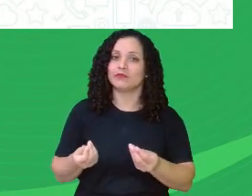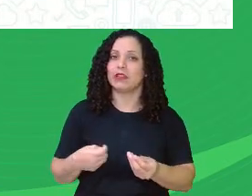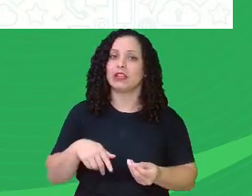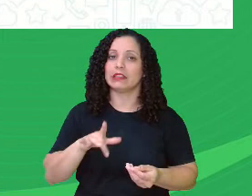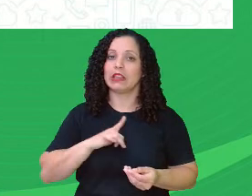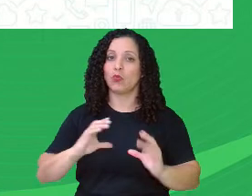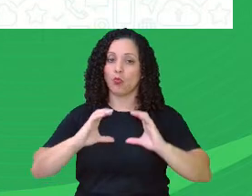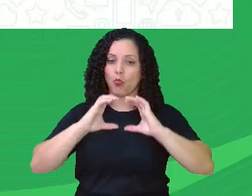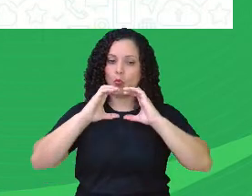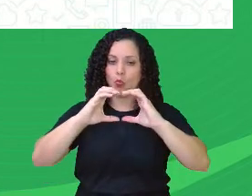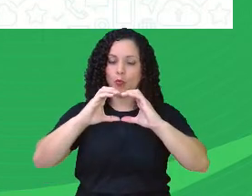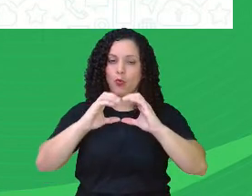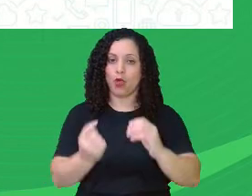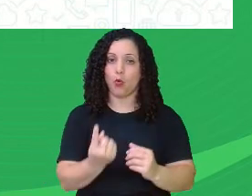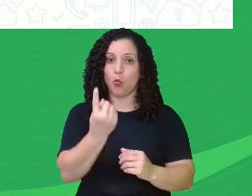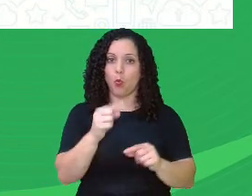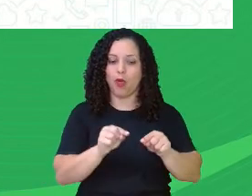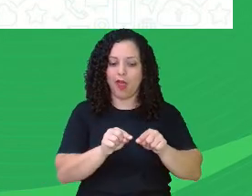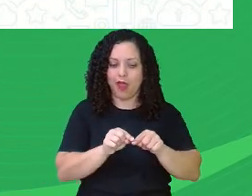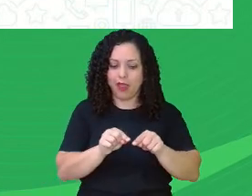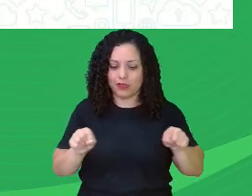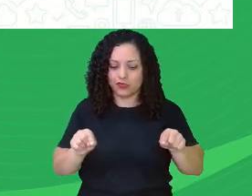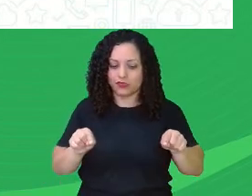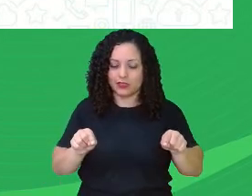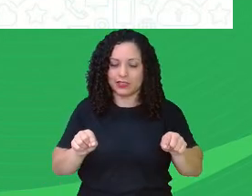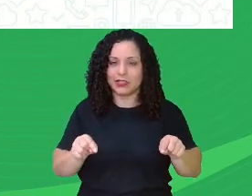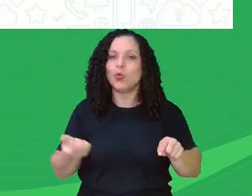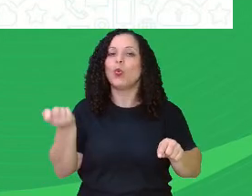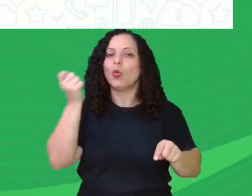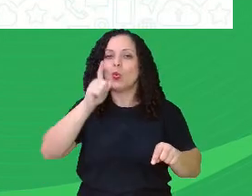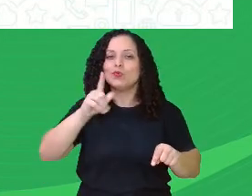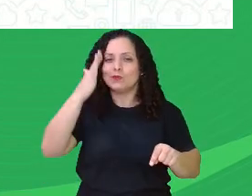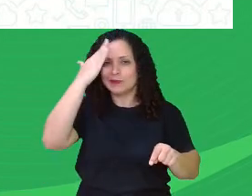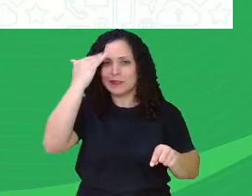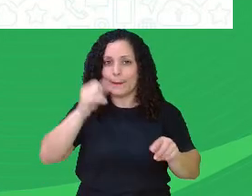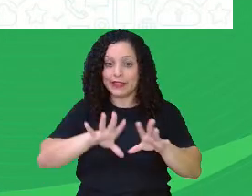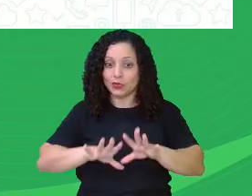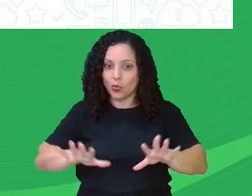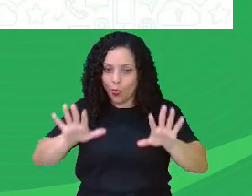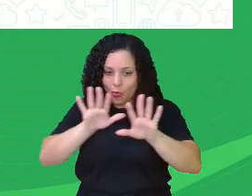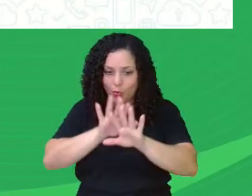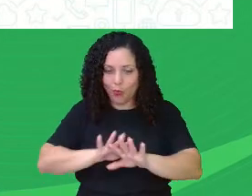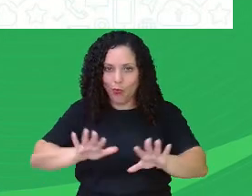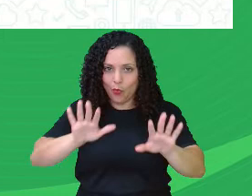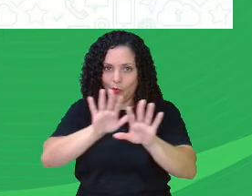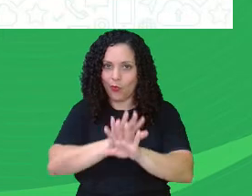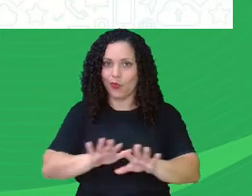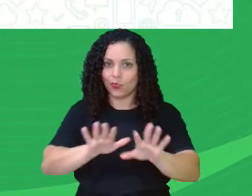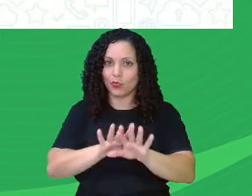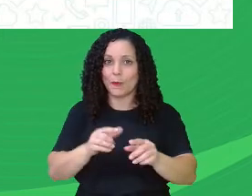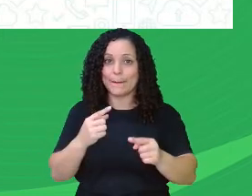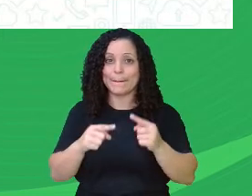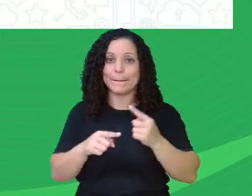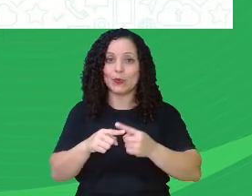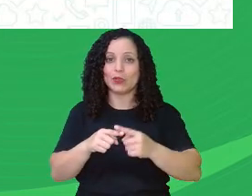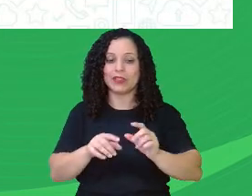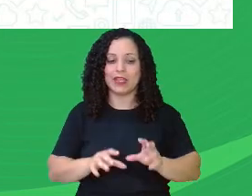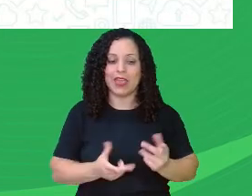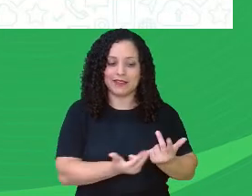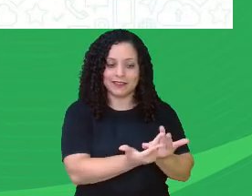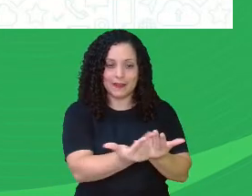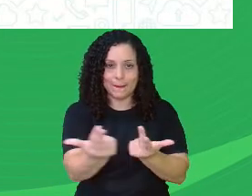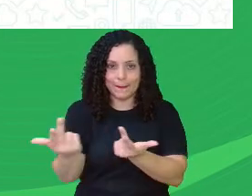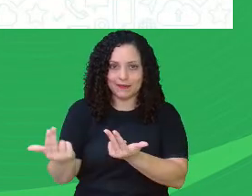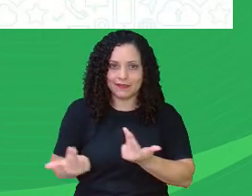basta uma aresta e eu descubro o volume completo. Por que ele é completo, Ricardinho? Porque todas as arestas são semelhantes. Então multiplico